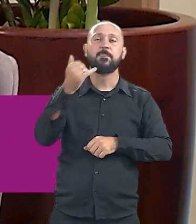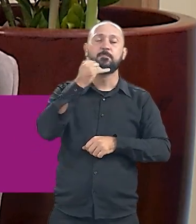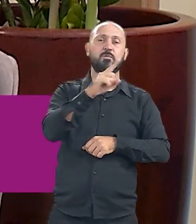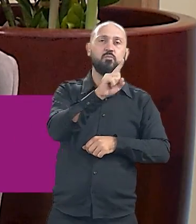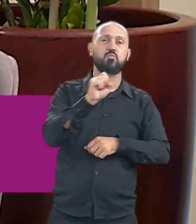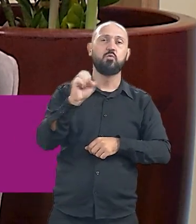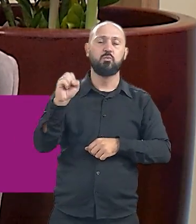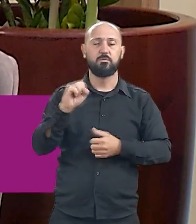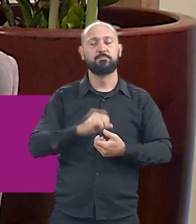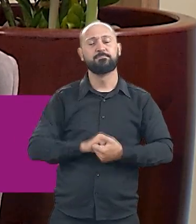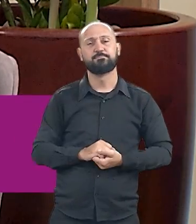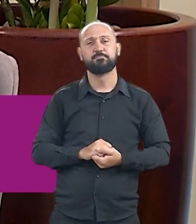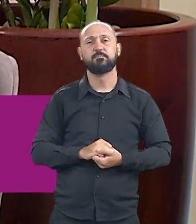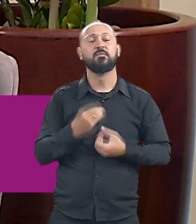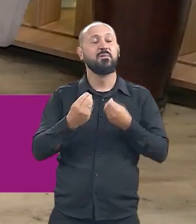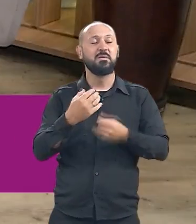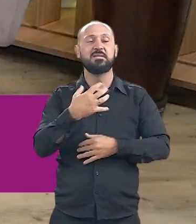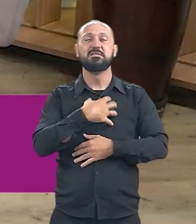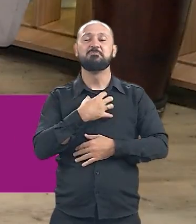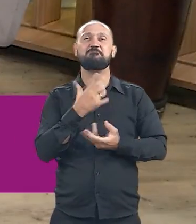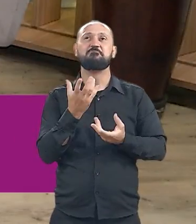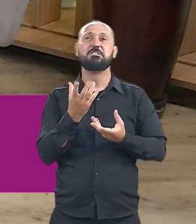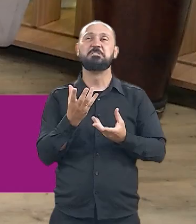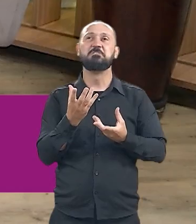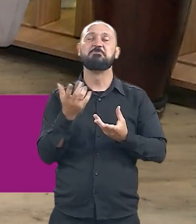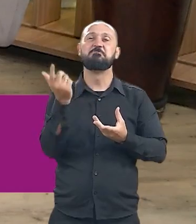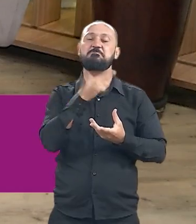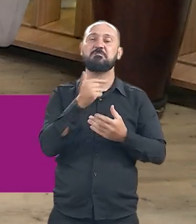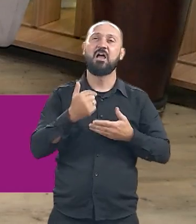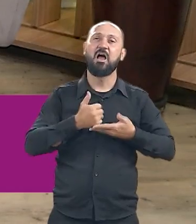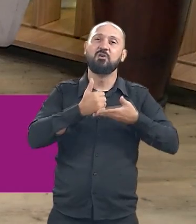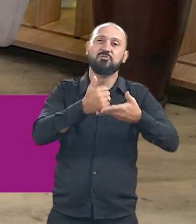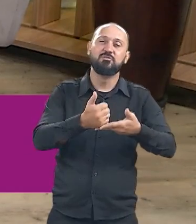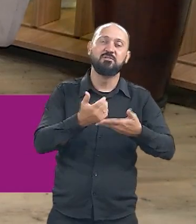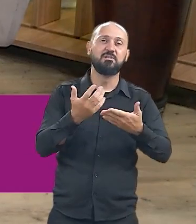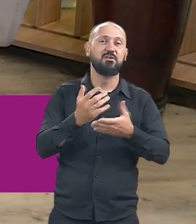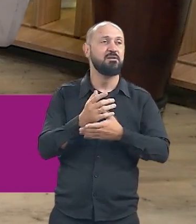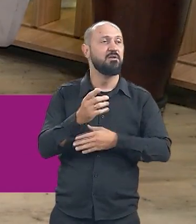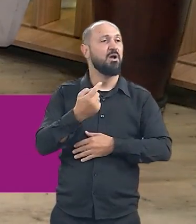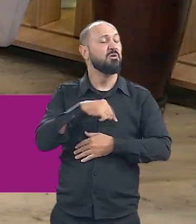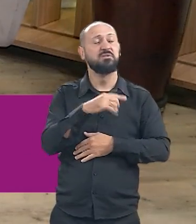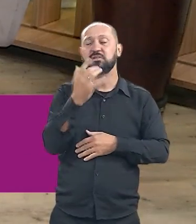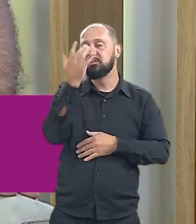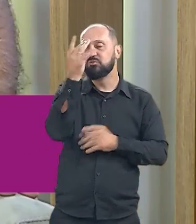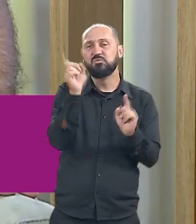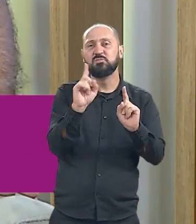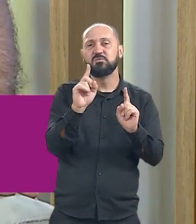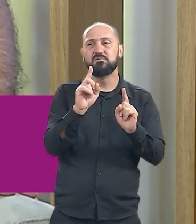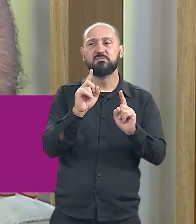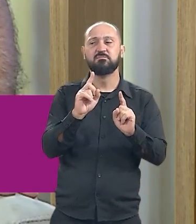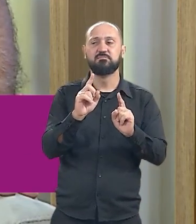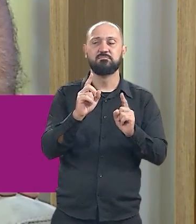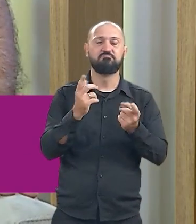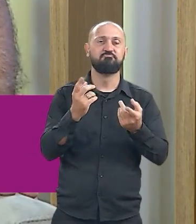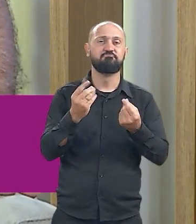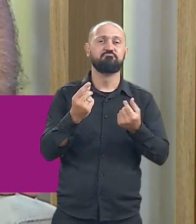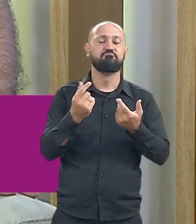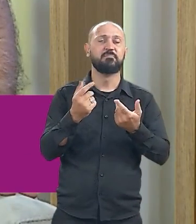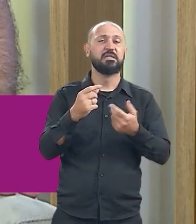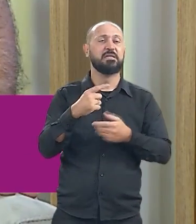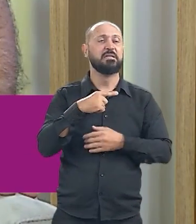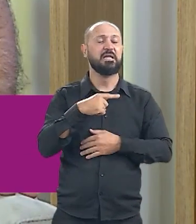recompensa, de contribuir? Nós não procuramos ter esse tipo de